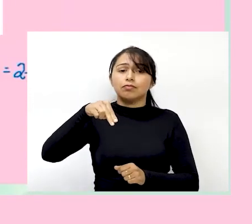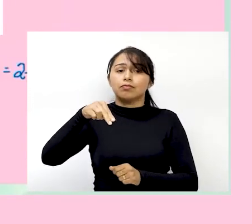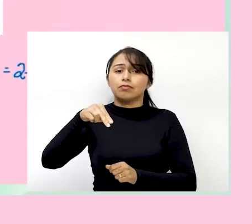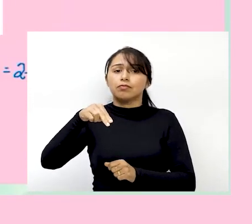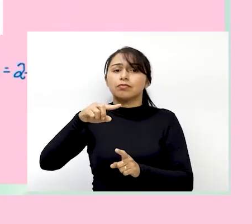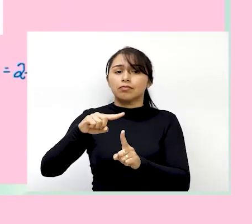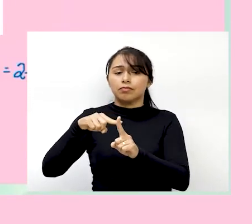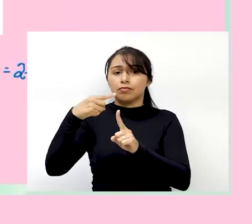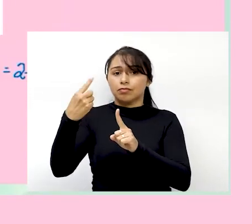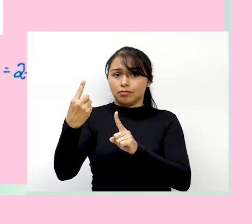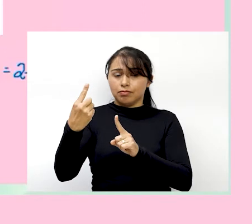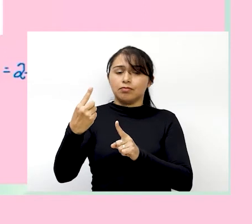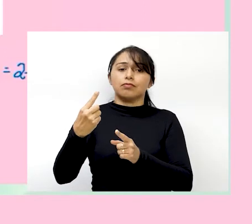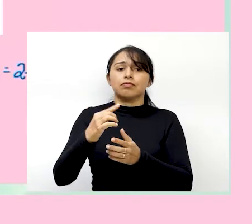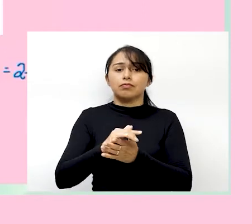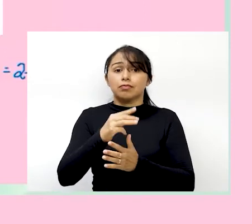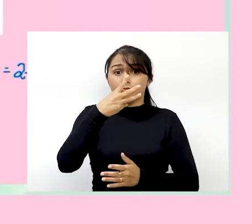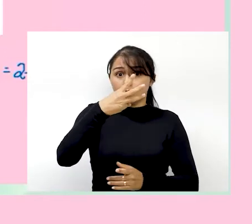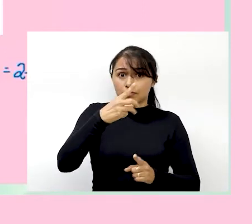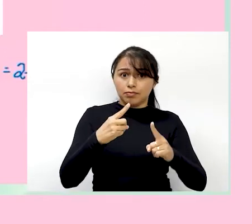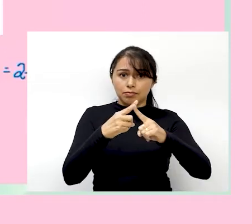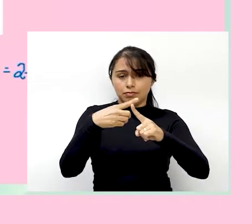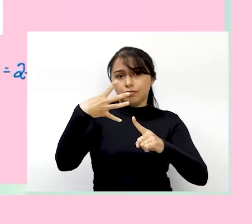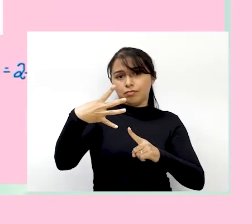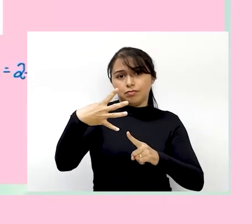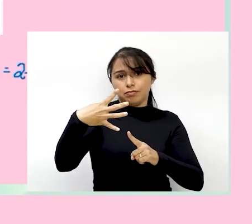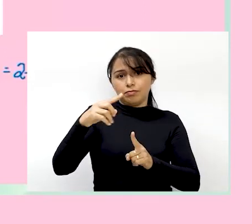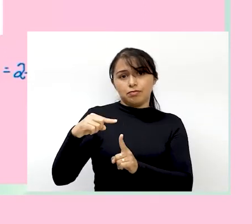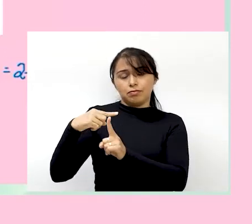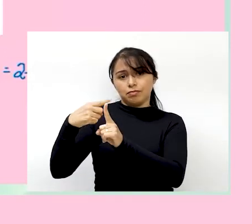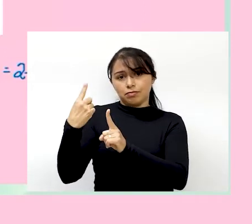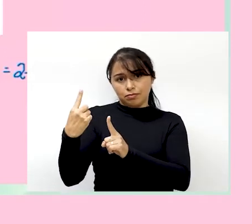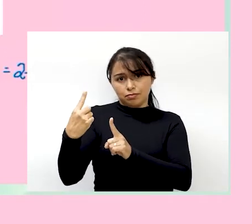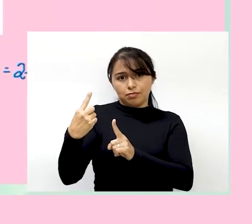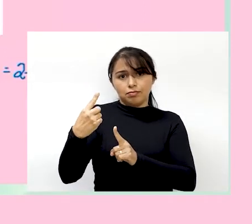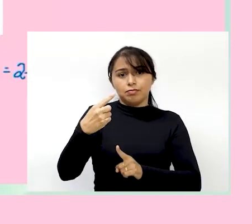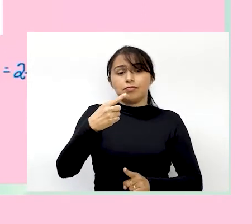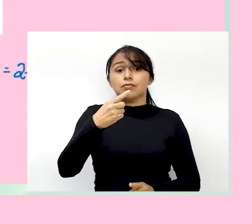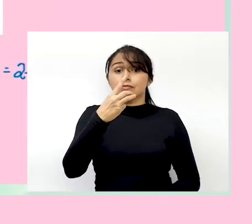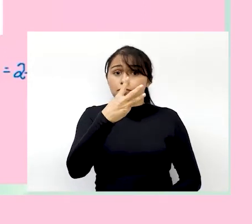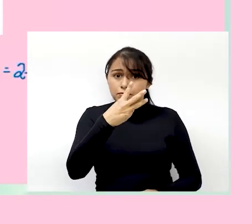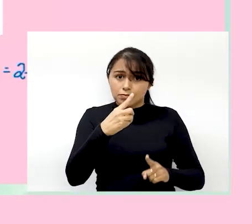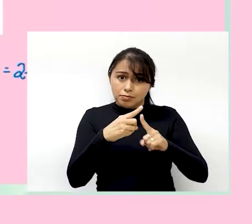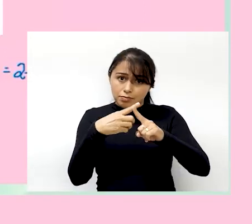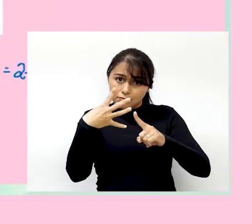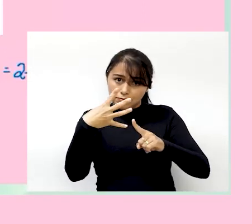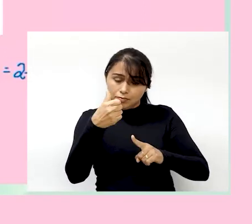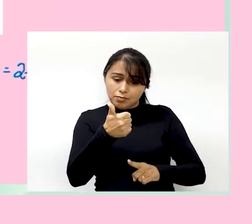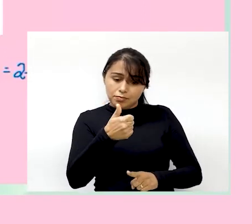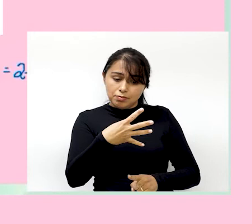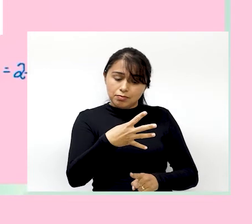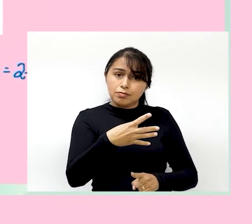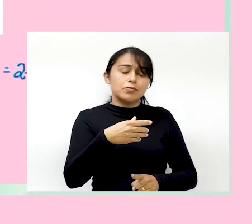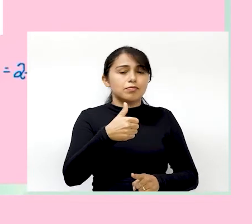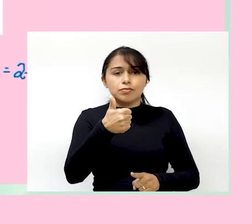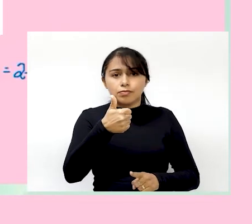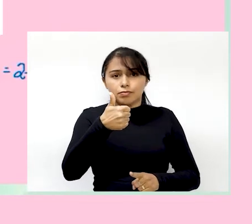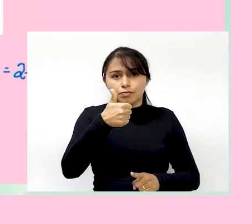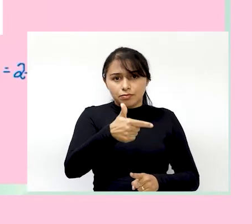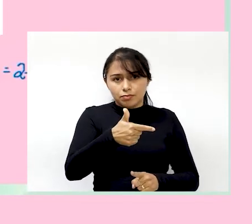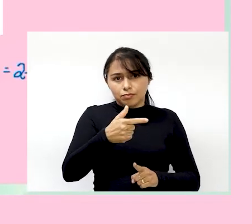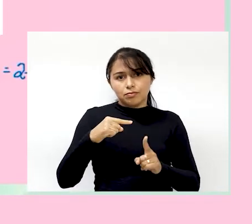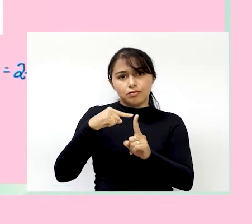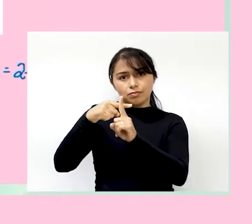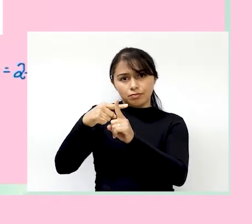mais 1 para n igual a 4. Então, 3 vezes 4 mais 1. Então, 3 vezes 4, 12, mais